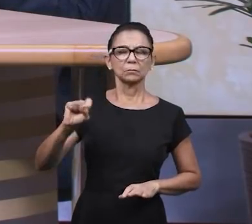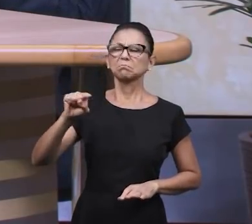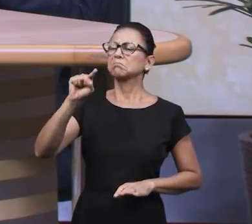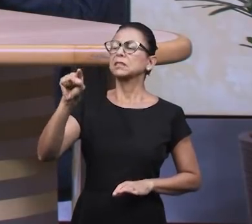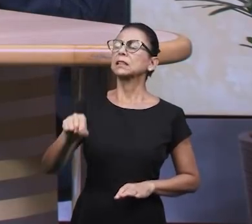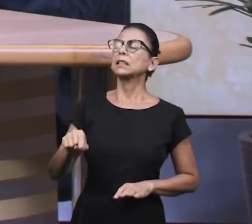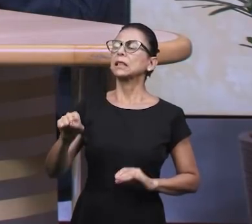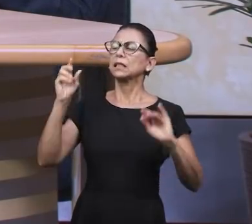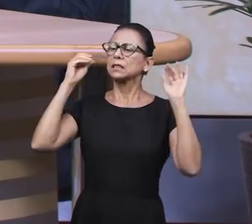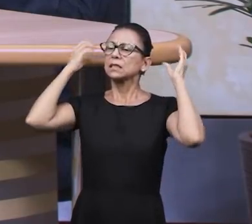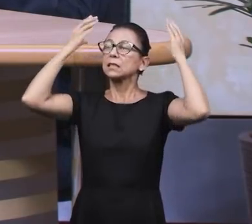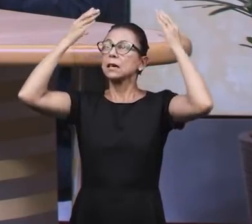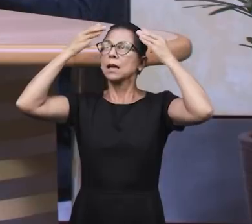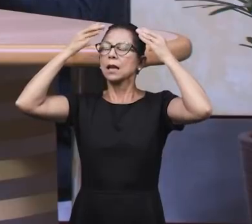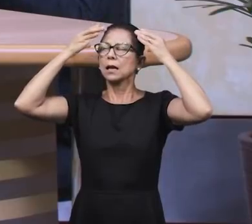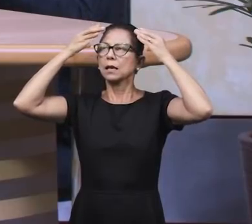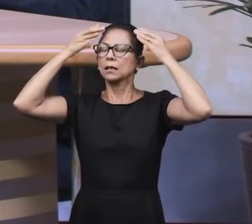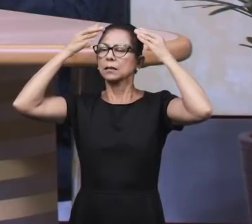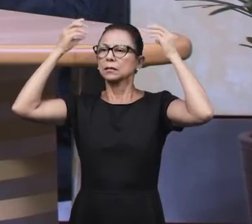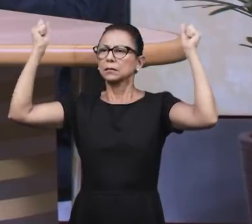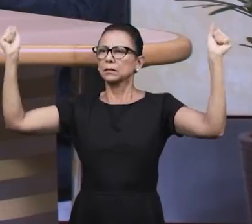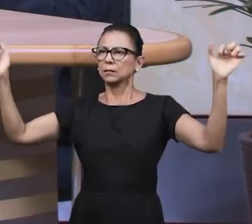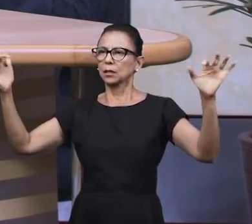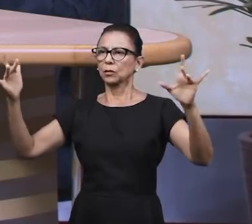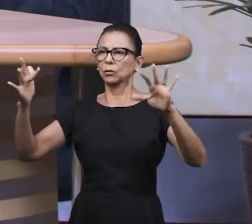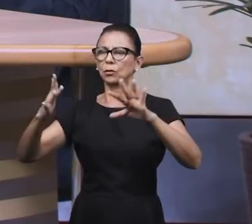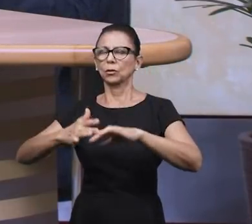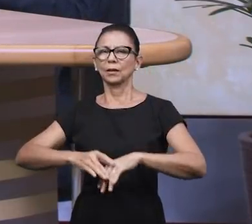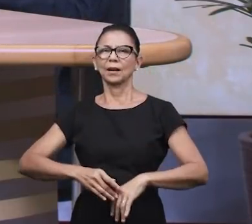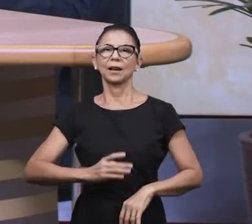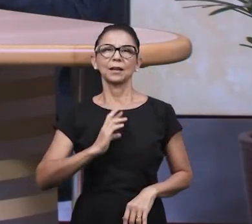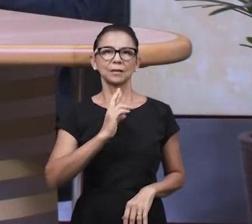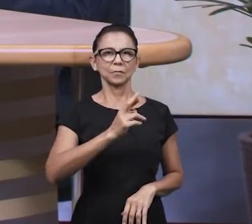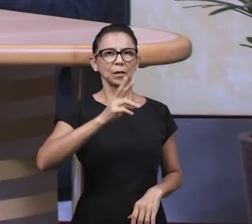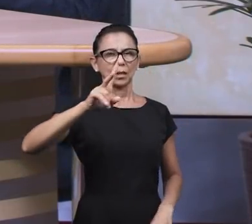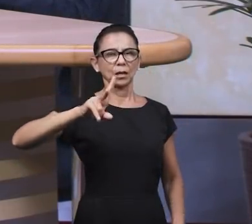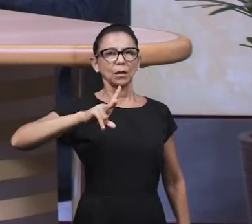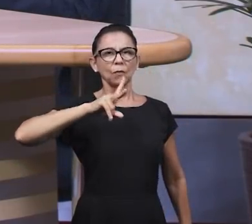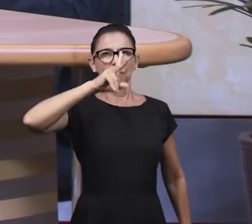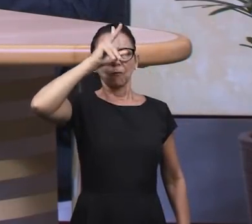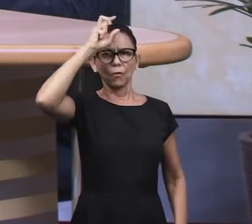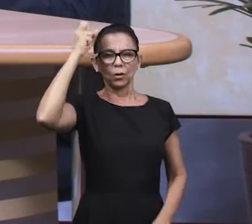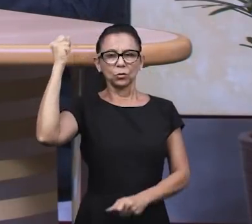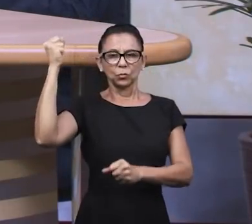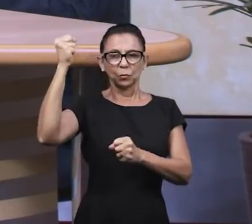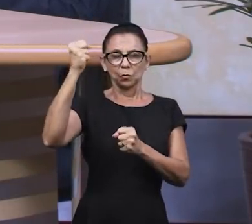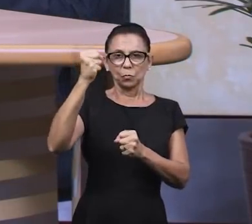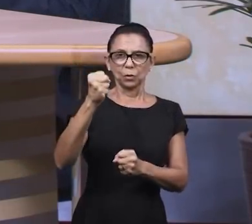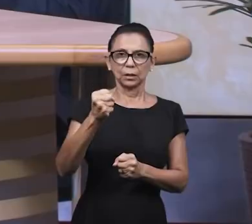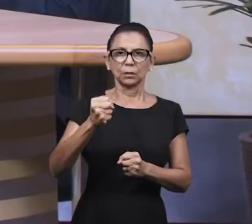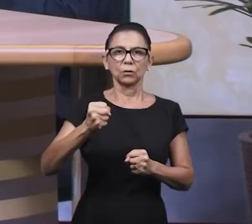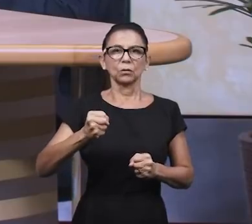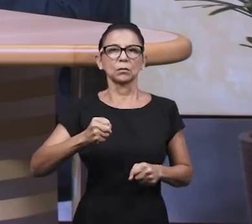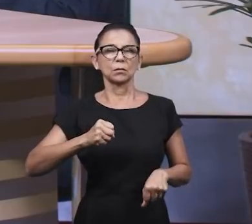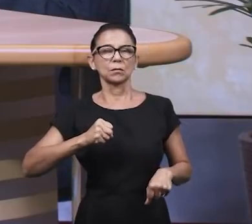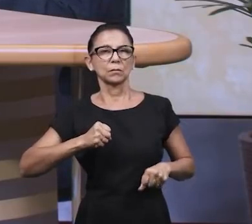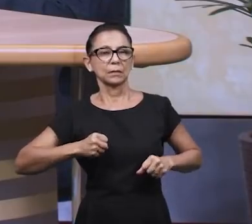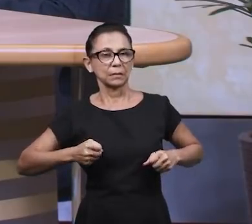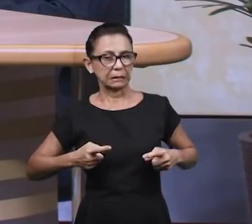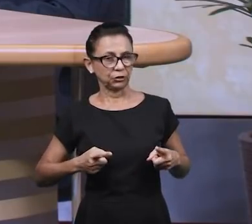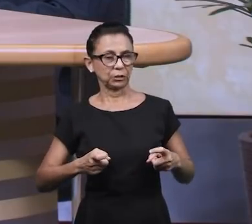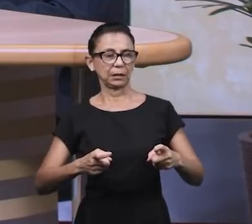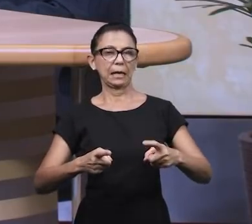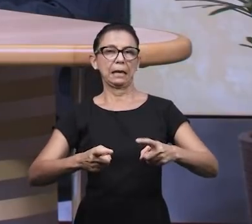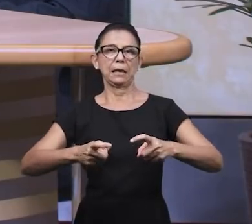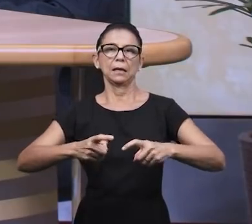no verso 8, né? Quem é este Rei da Glória? O Senhor forte e poderoso, o Senhor poderoso na guerra. E onde é que está essa tipologia do